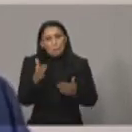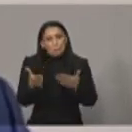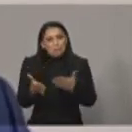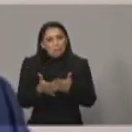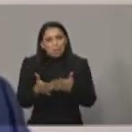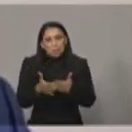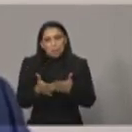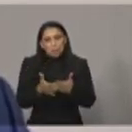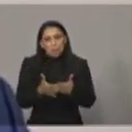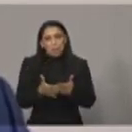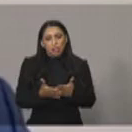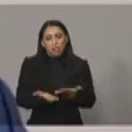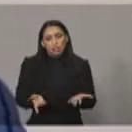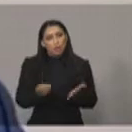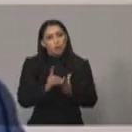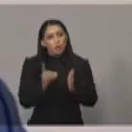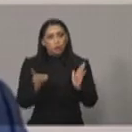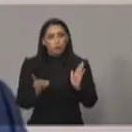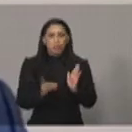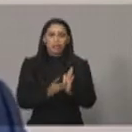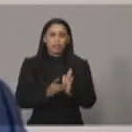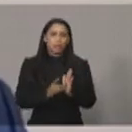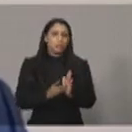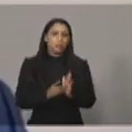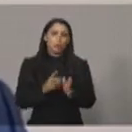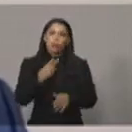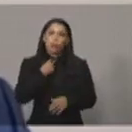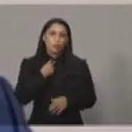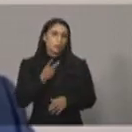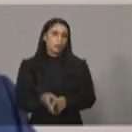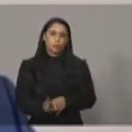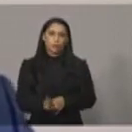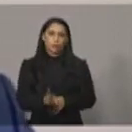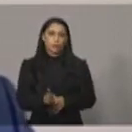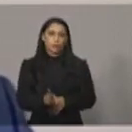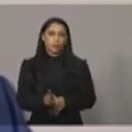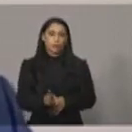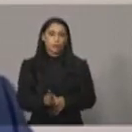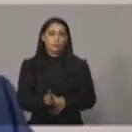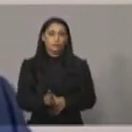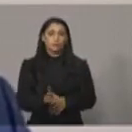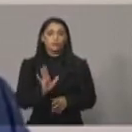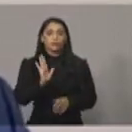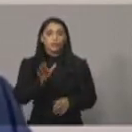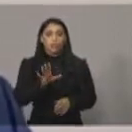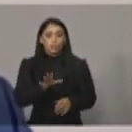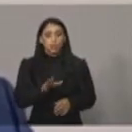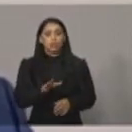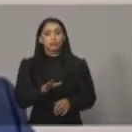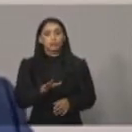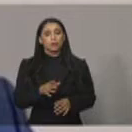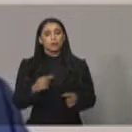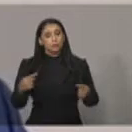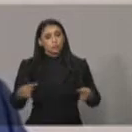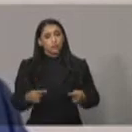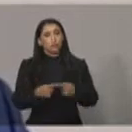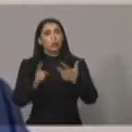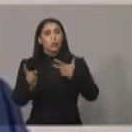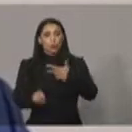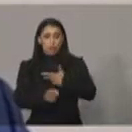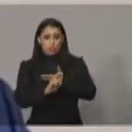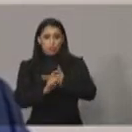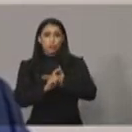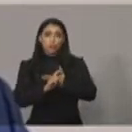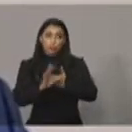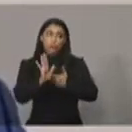decreto 10.046 não deve permanecer em nosso ordenamento. Isso conforme já reconhecido, talvez, pelo próprio Executivo,